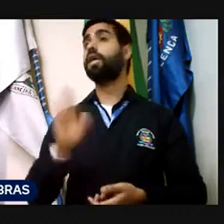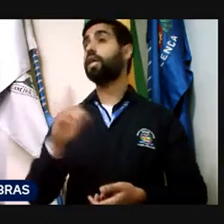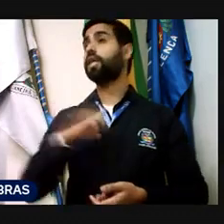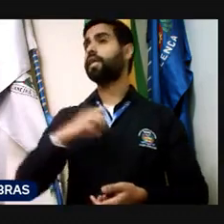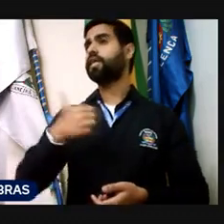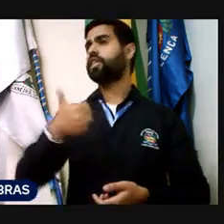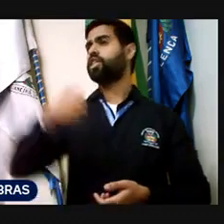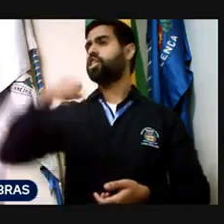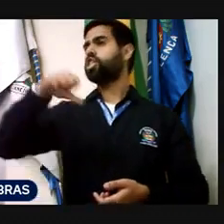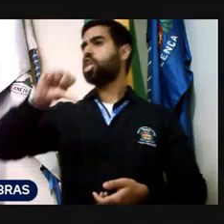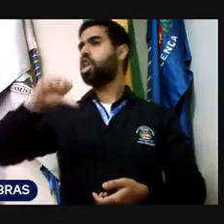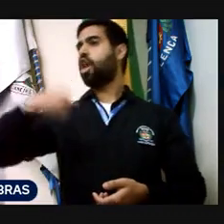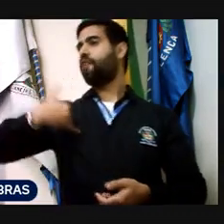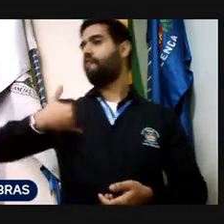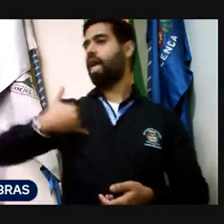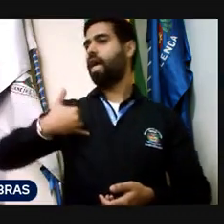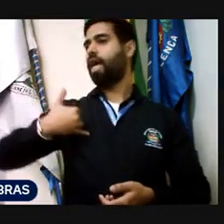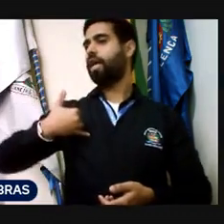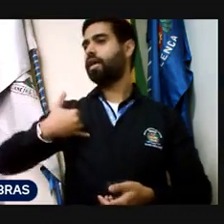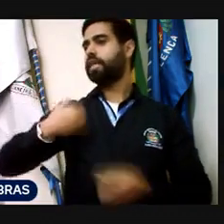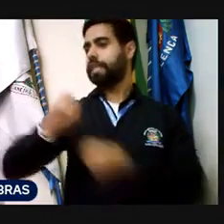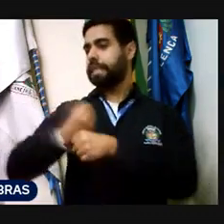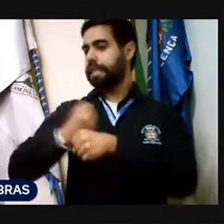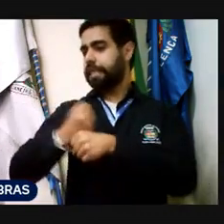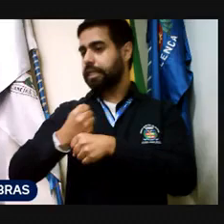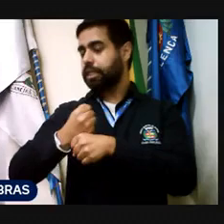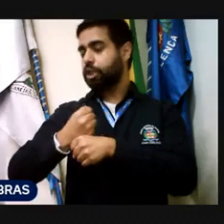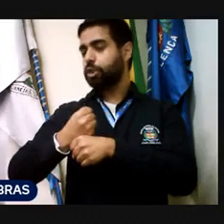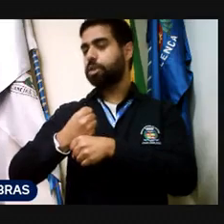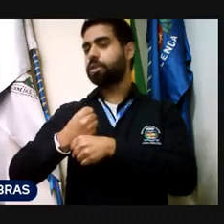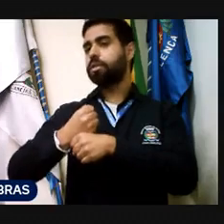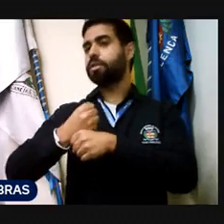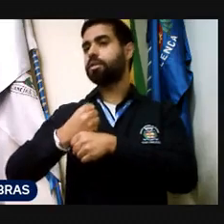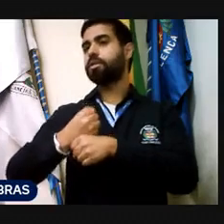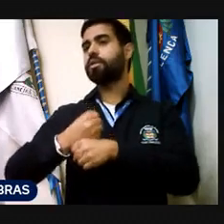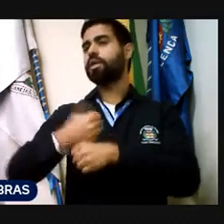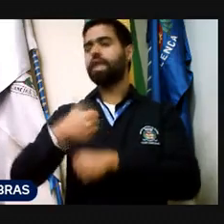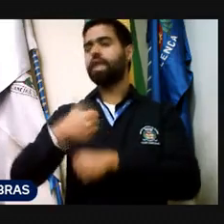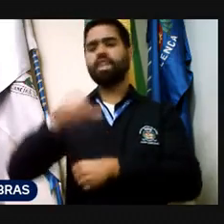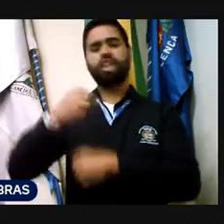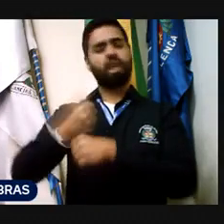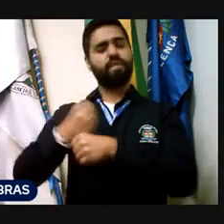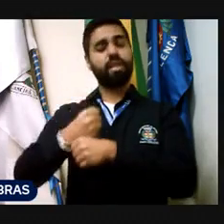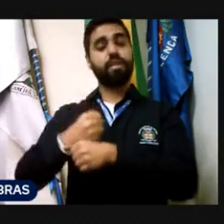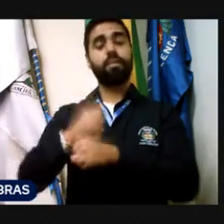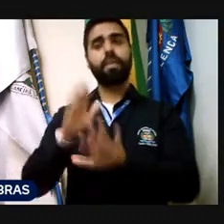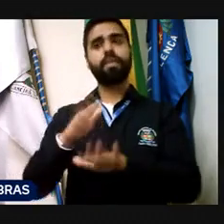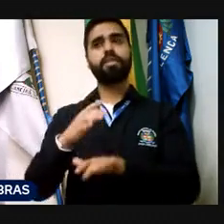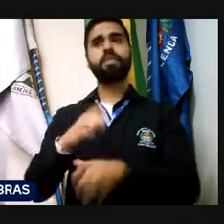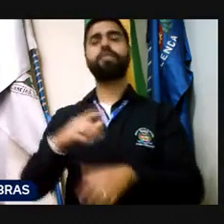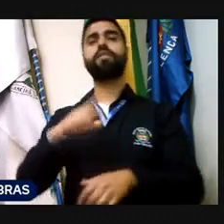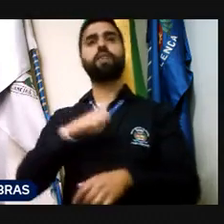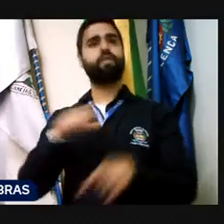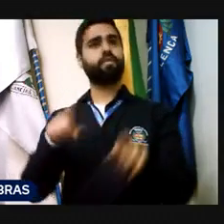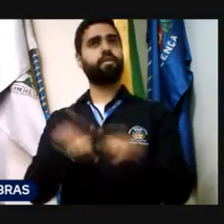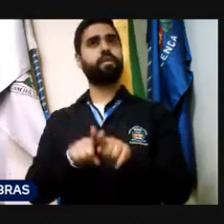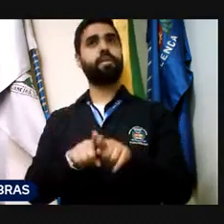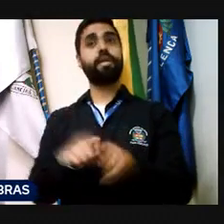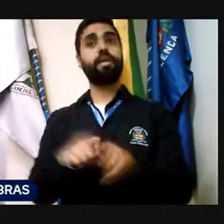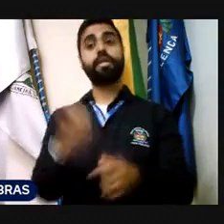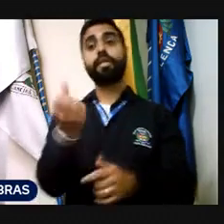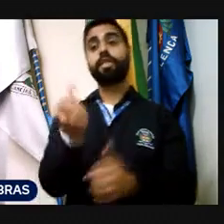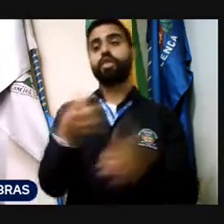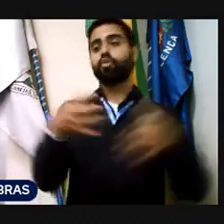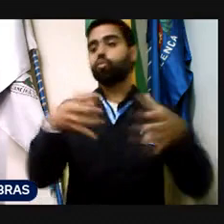para resgatar essa competição na modalidade do Futebol Society, ele realizava no campo inteiro, mas nós tivemos ali